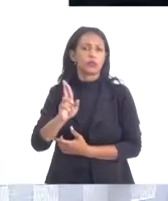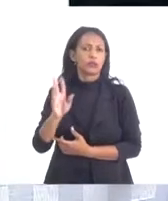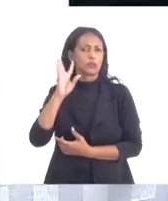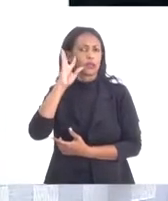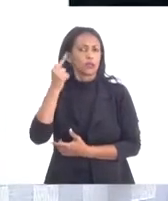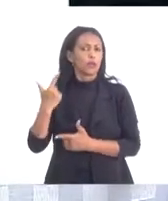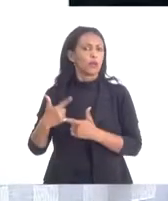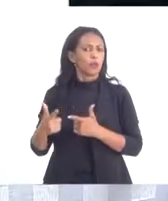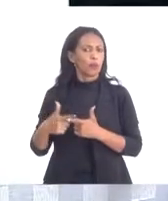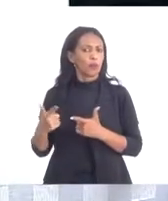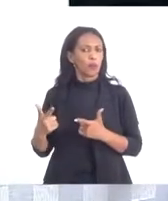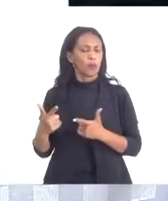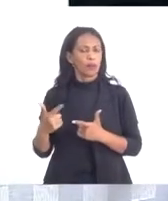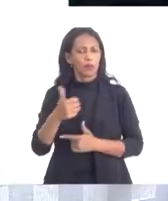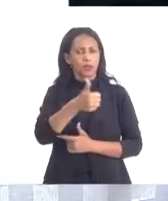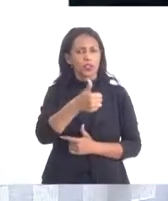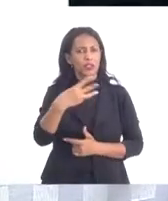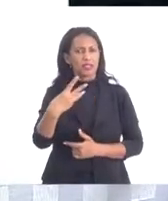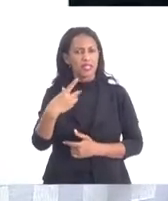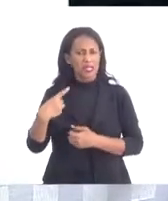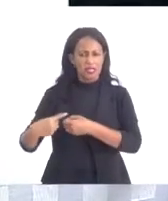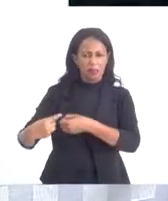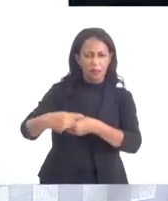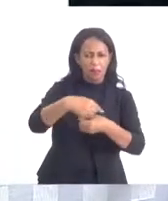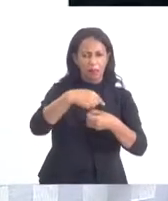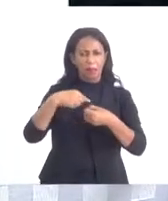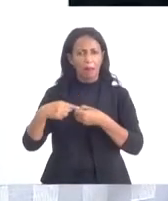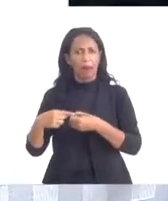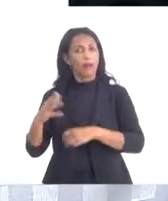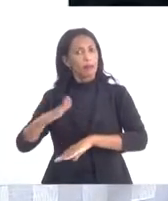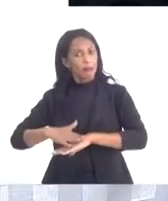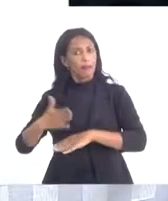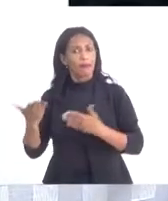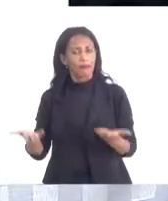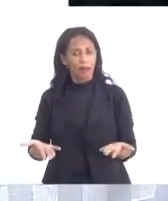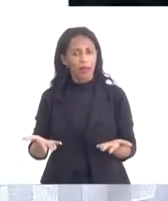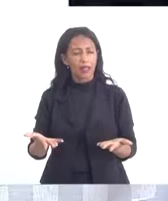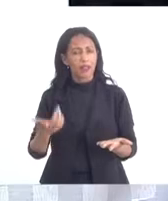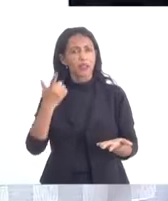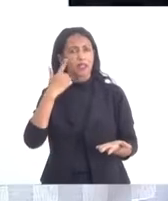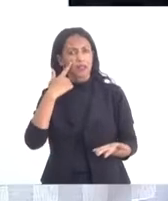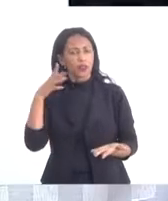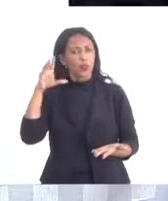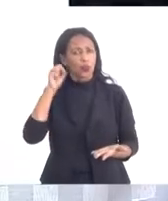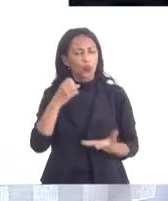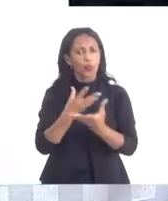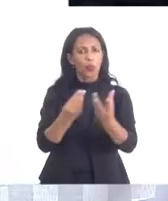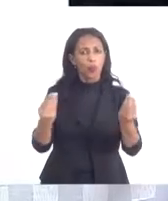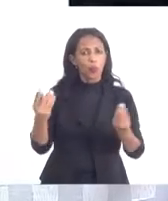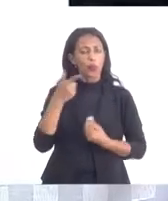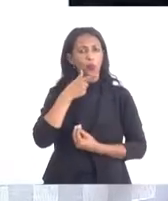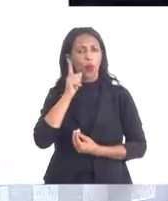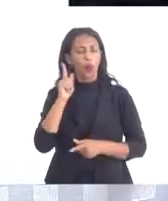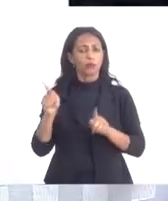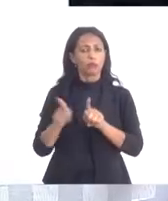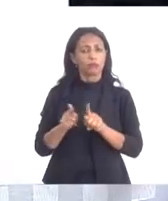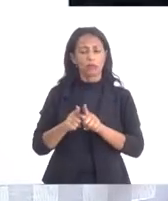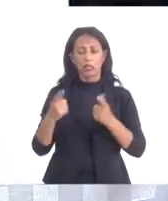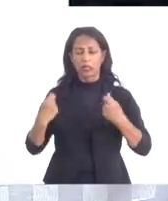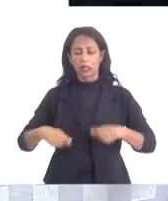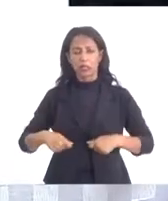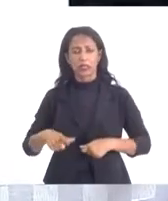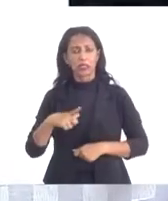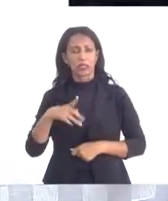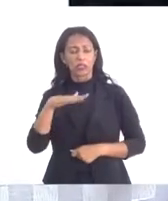resolve um problema de 13 municípios. E mais, a gente ouviu muito ontem também a necessidade de